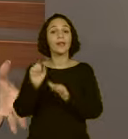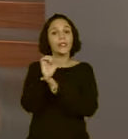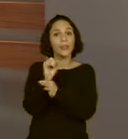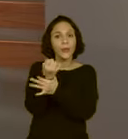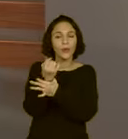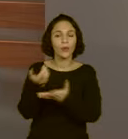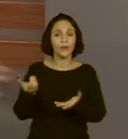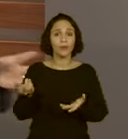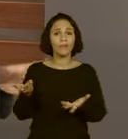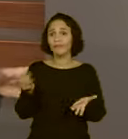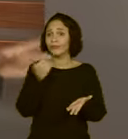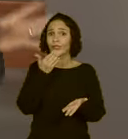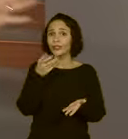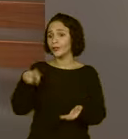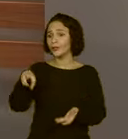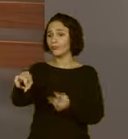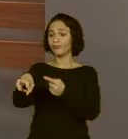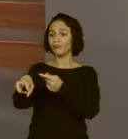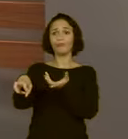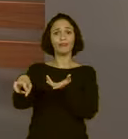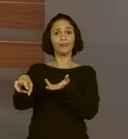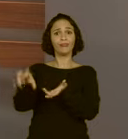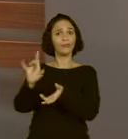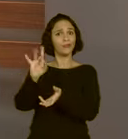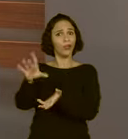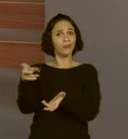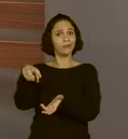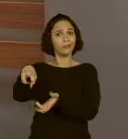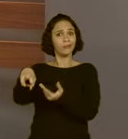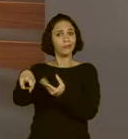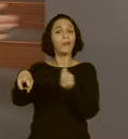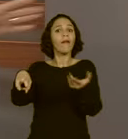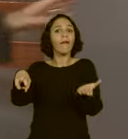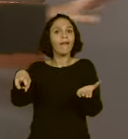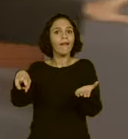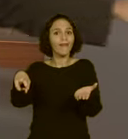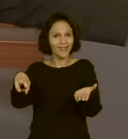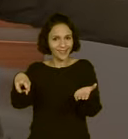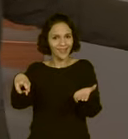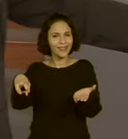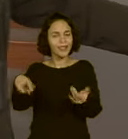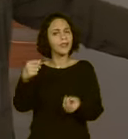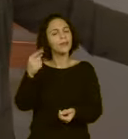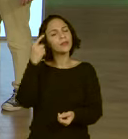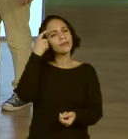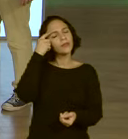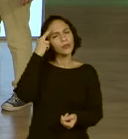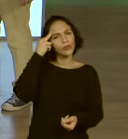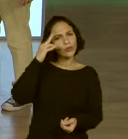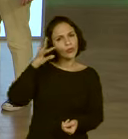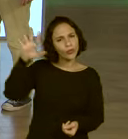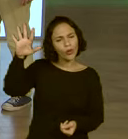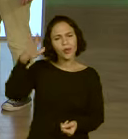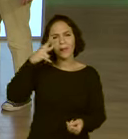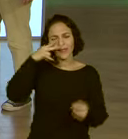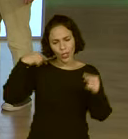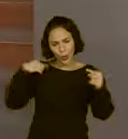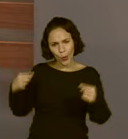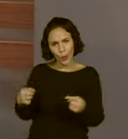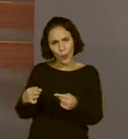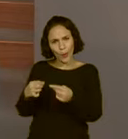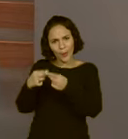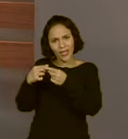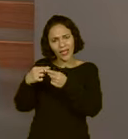do carro. Então, você tem que avaliar se esse sonho, ele cabe no seu bolso